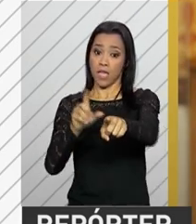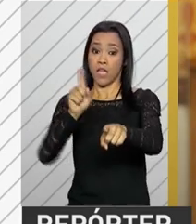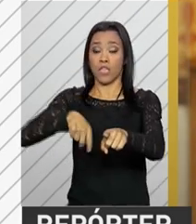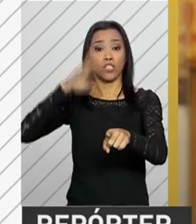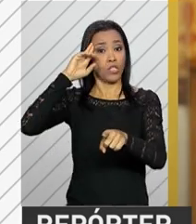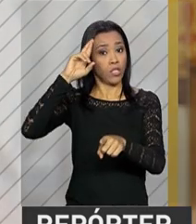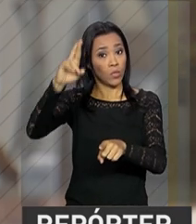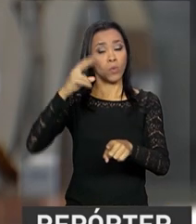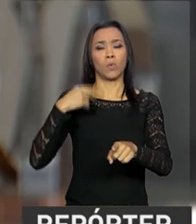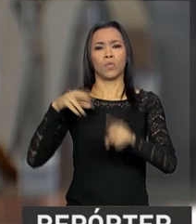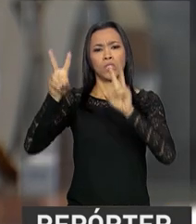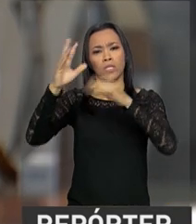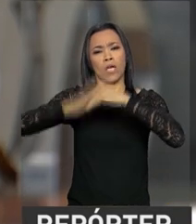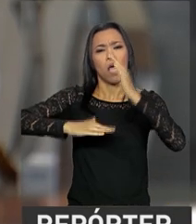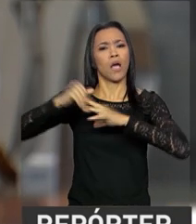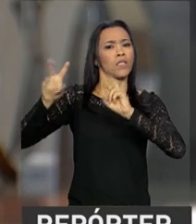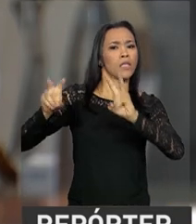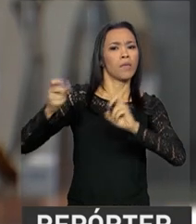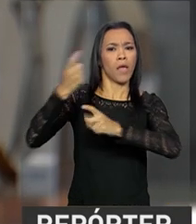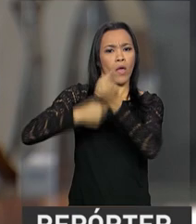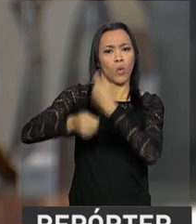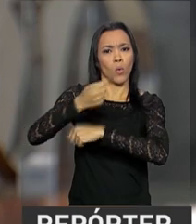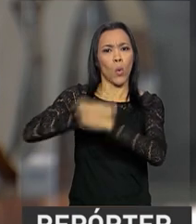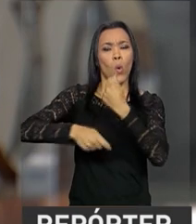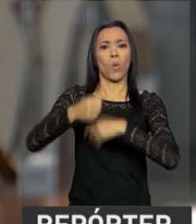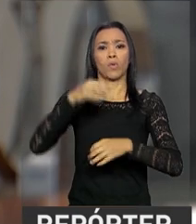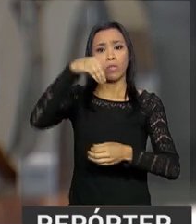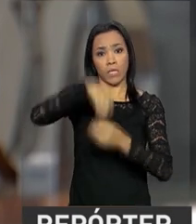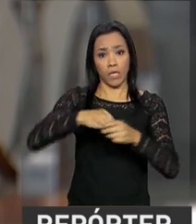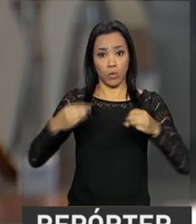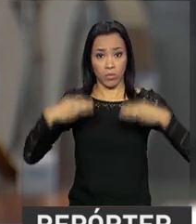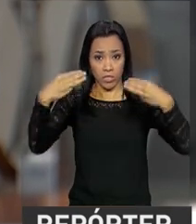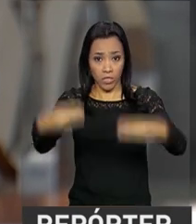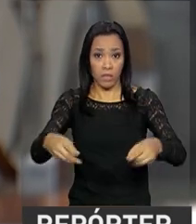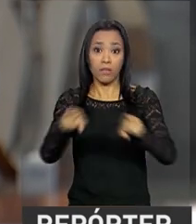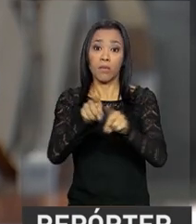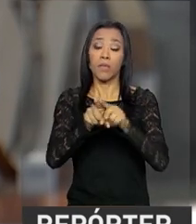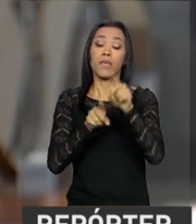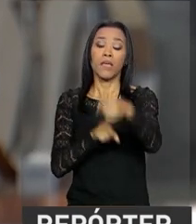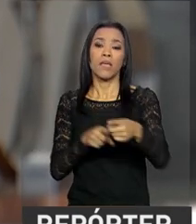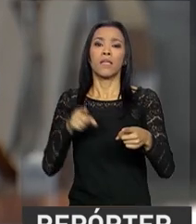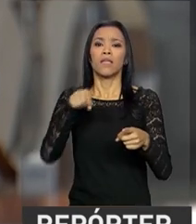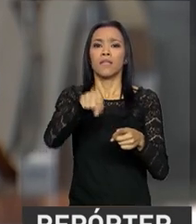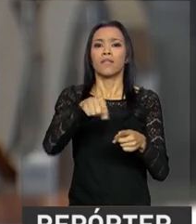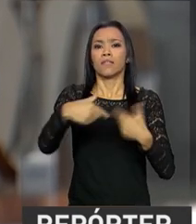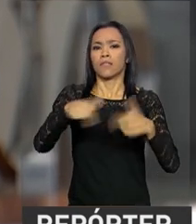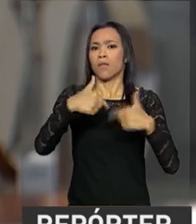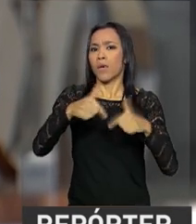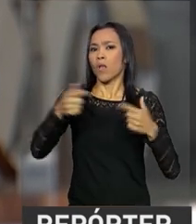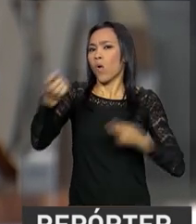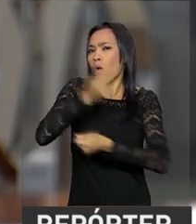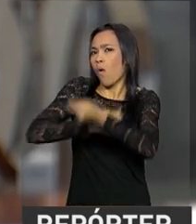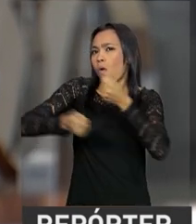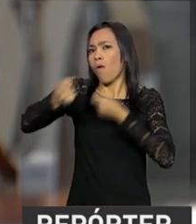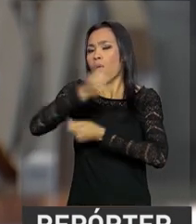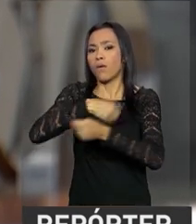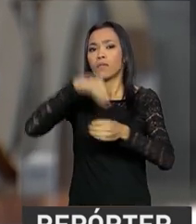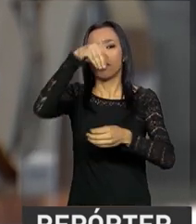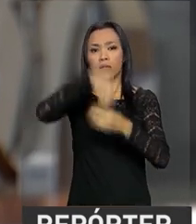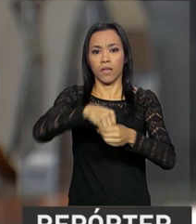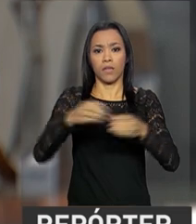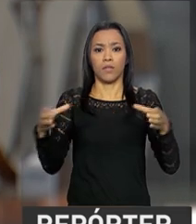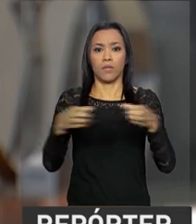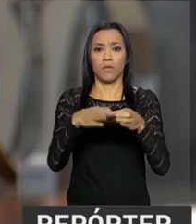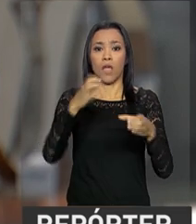de assuntos econômicos do Ministério das Relações Exteriores e atuou como ministro conselheiro da delegação brasileira junto à ONU em Genebra, na